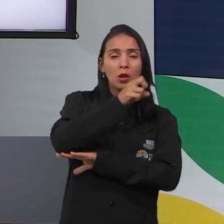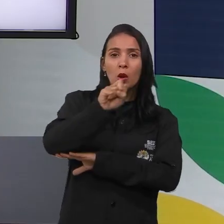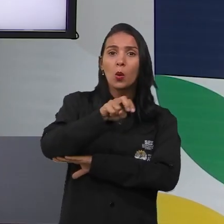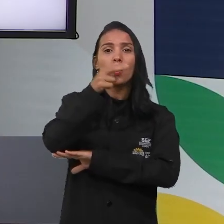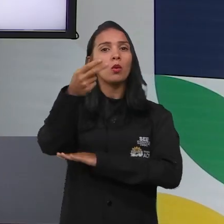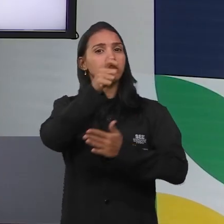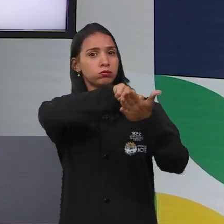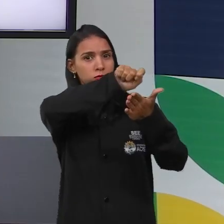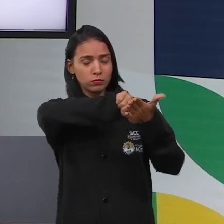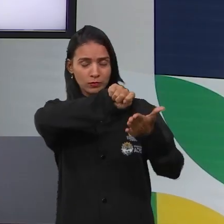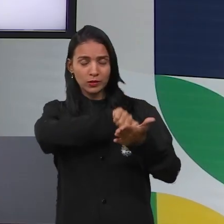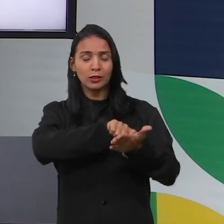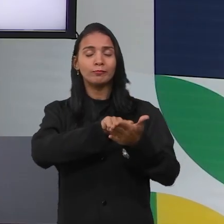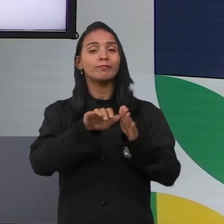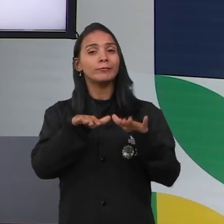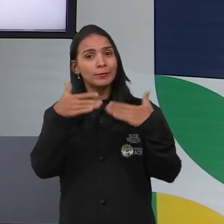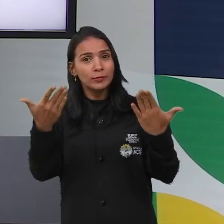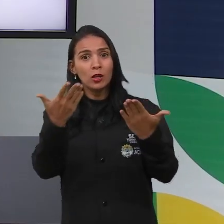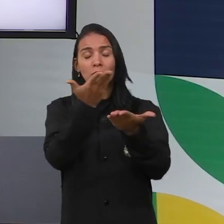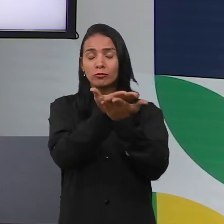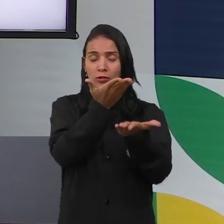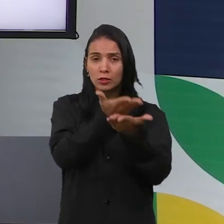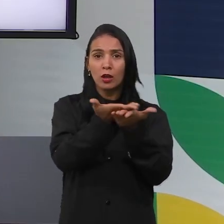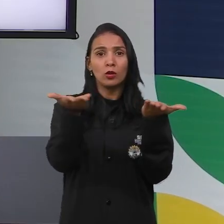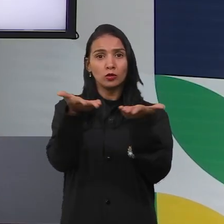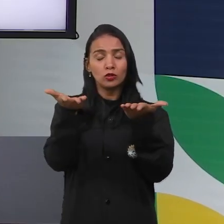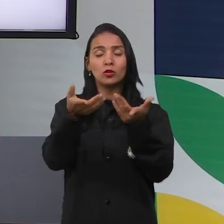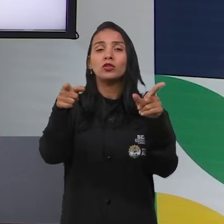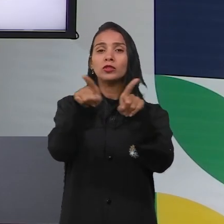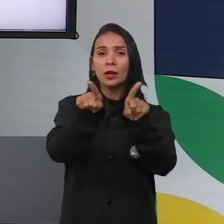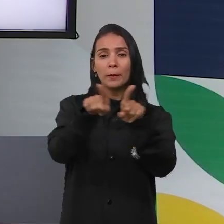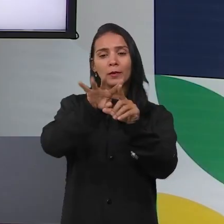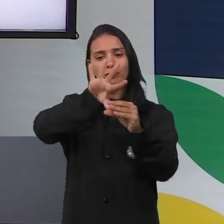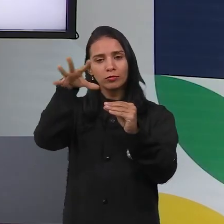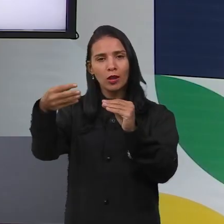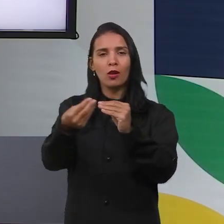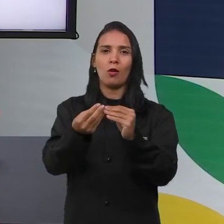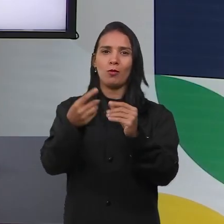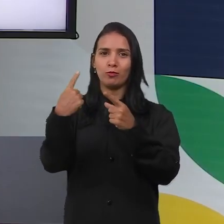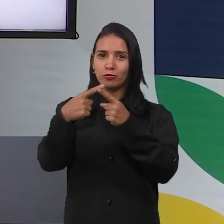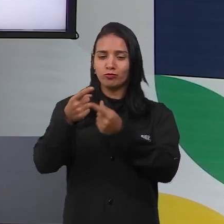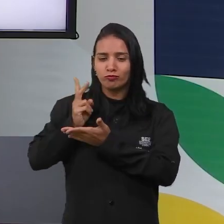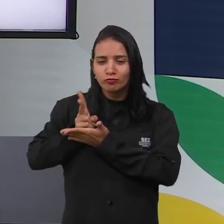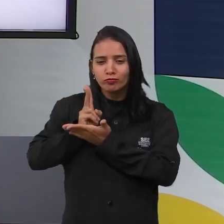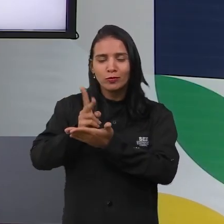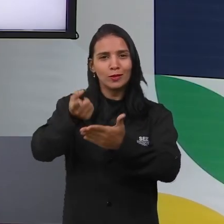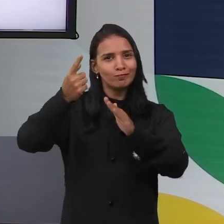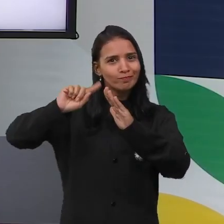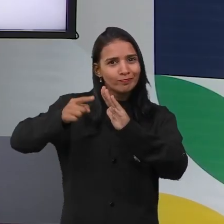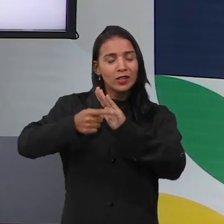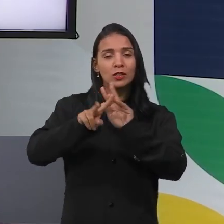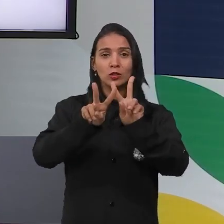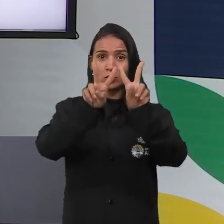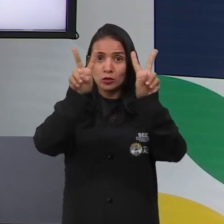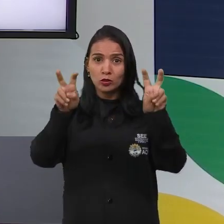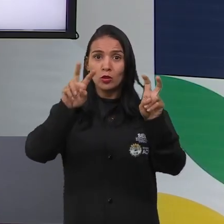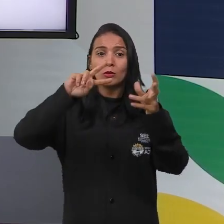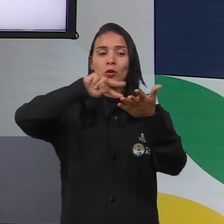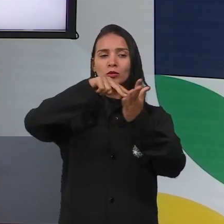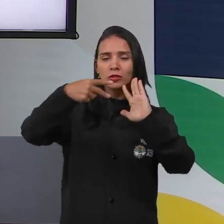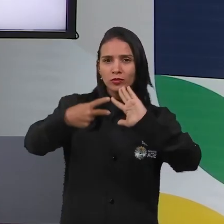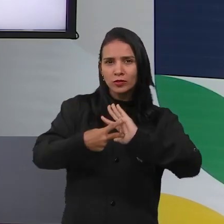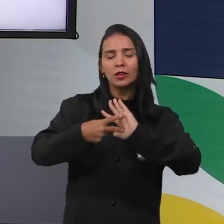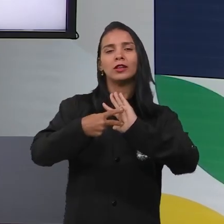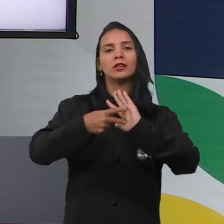escrita. Então, essa aula de hoje nós vamos continuar nos aprofundando sobre esses sentidos, sobre esses